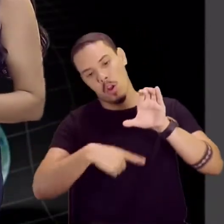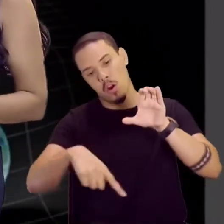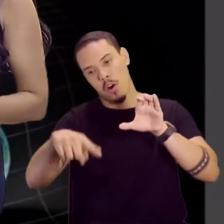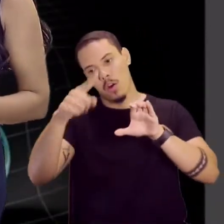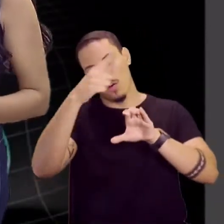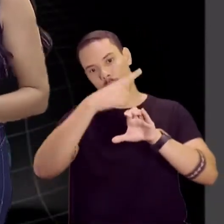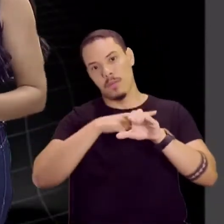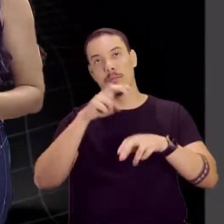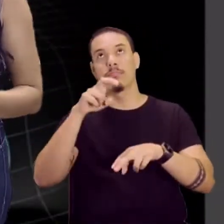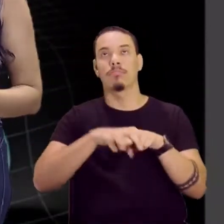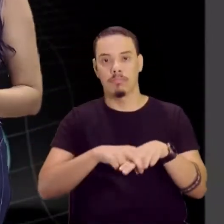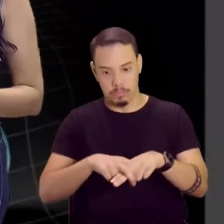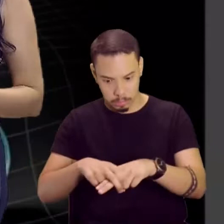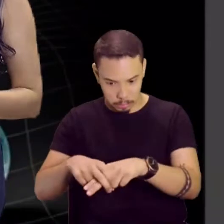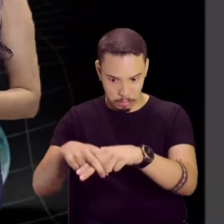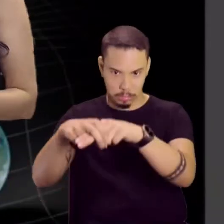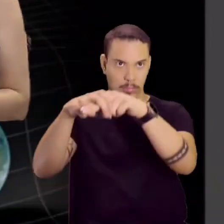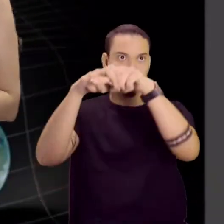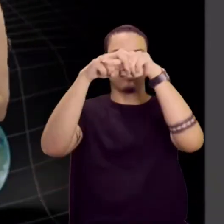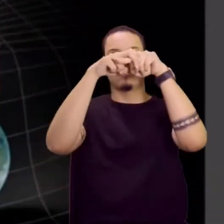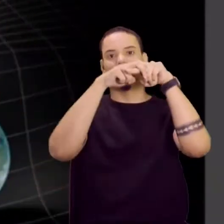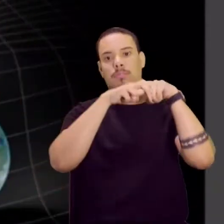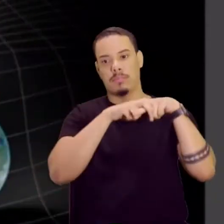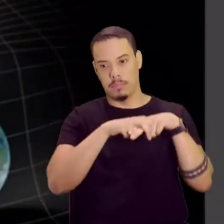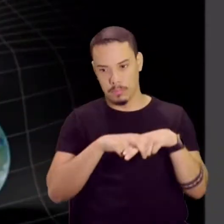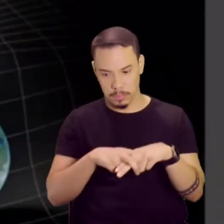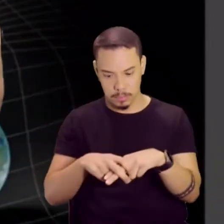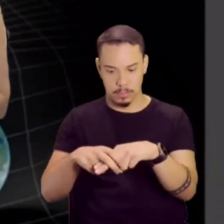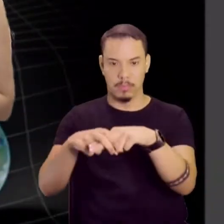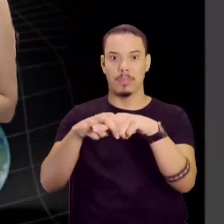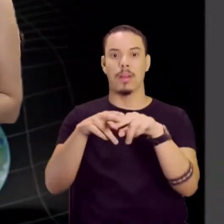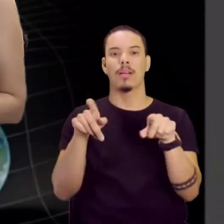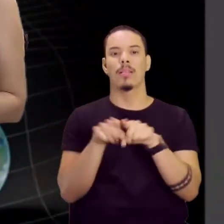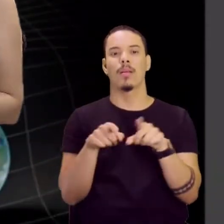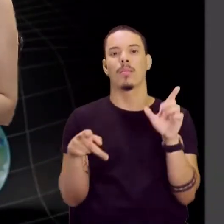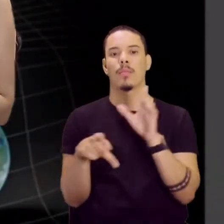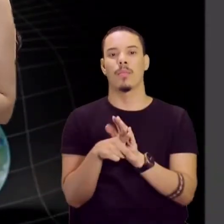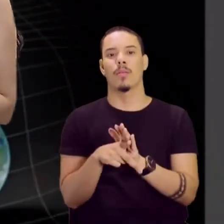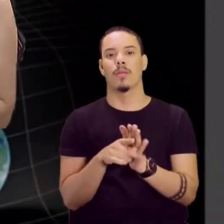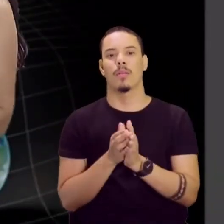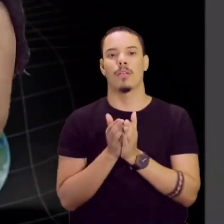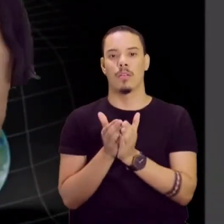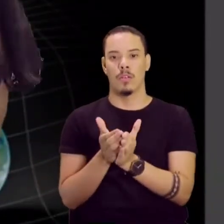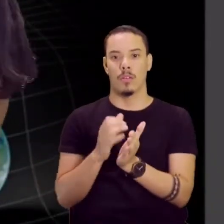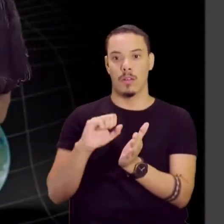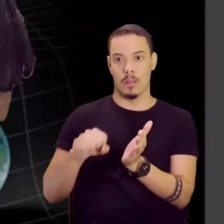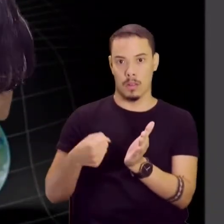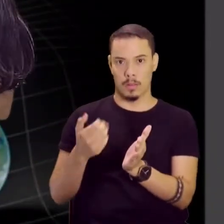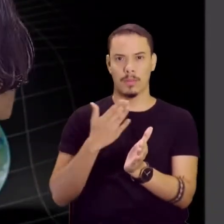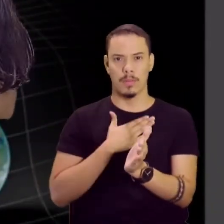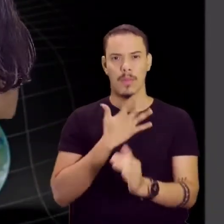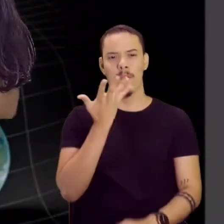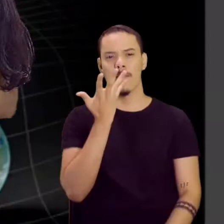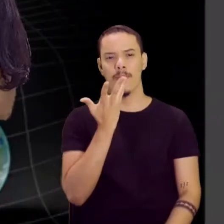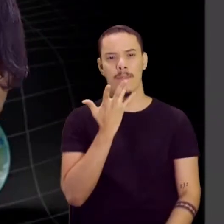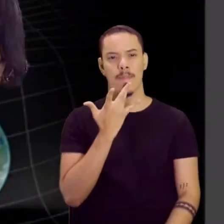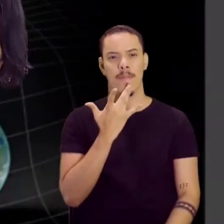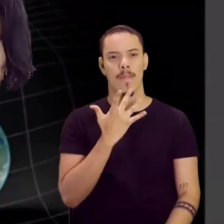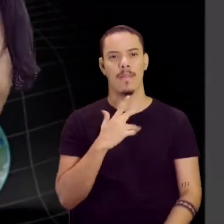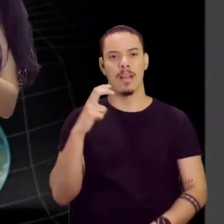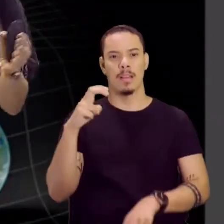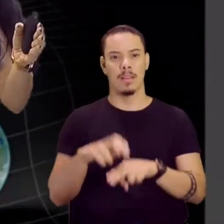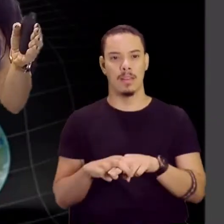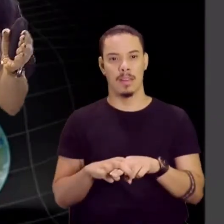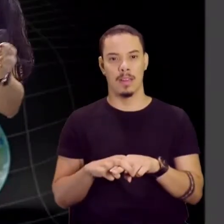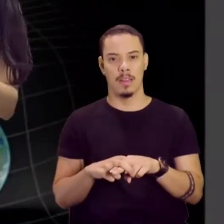cadeira, vai lá para cima e gira, Exato. né? A própria aquela questão da canoa, não sei se tem, mas na minha infância sentava puxava